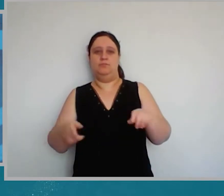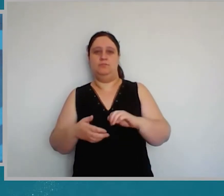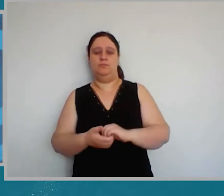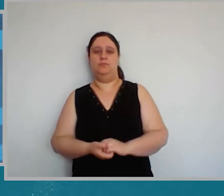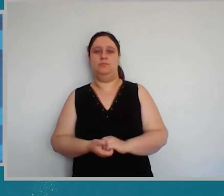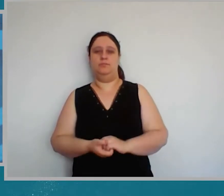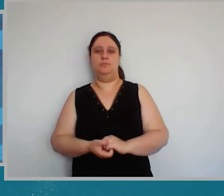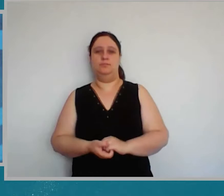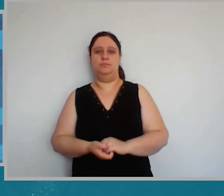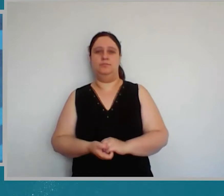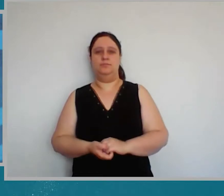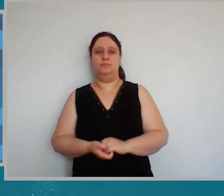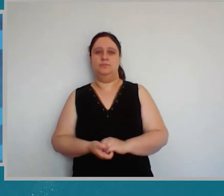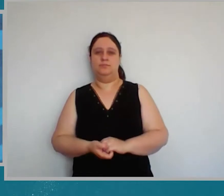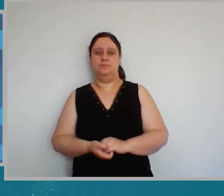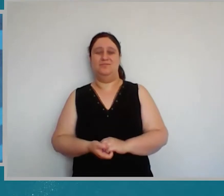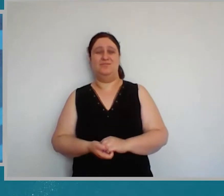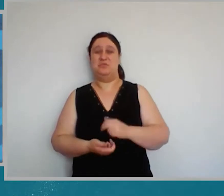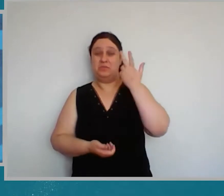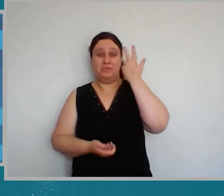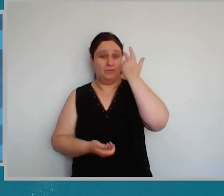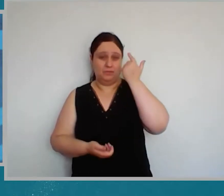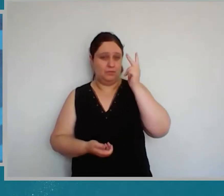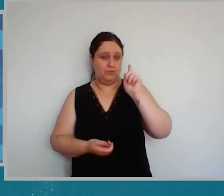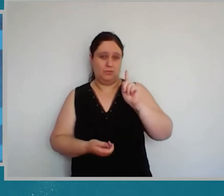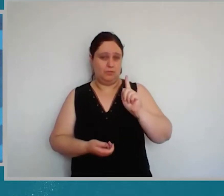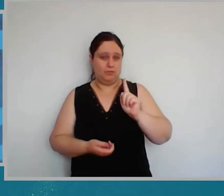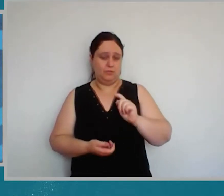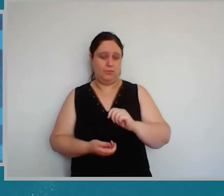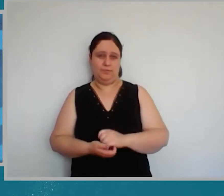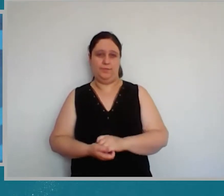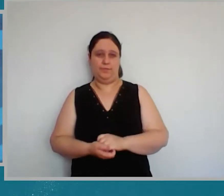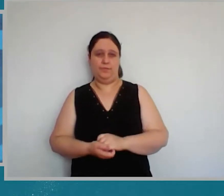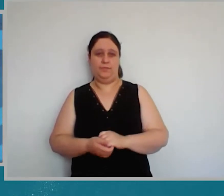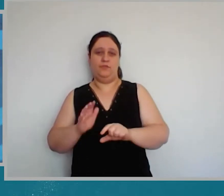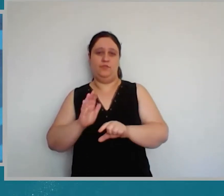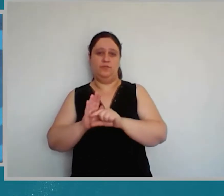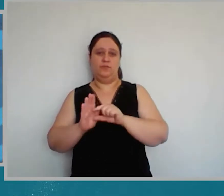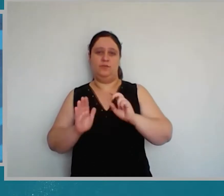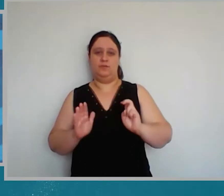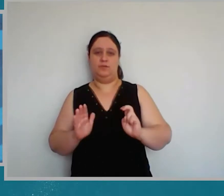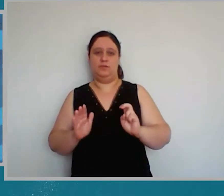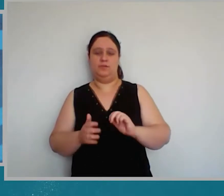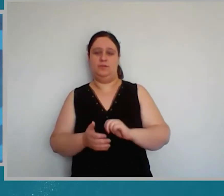Não é uma situação normal. O versículo 5, Salmão